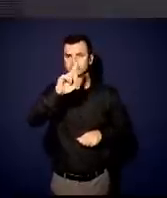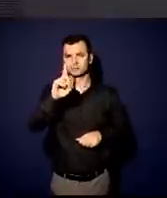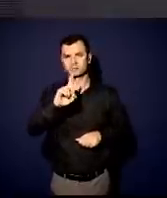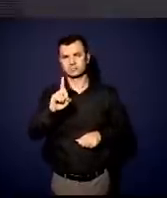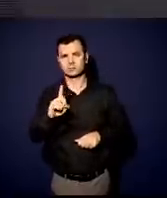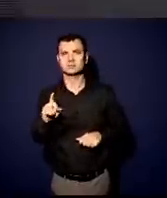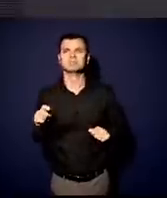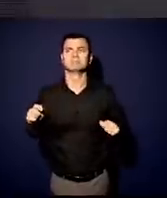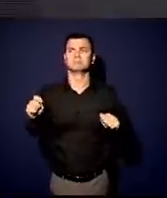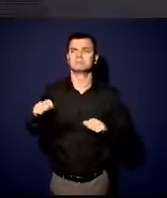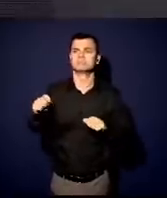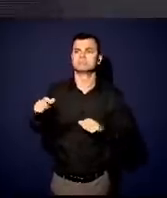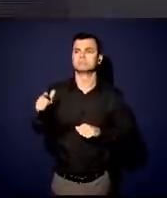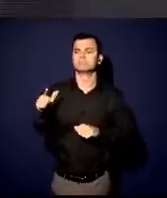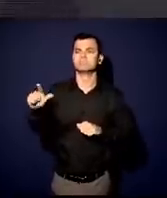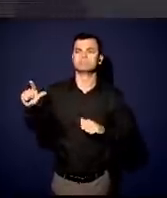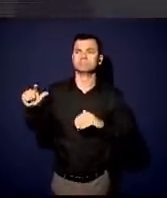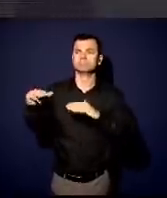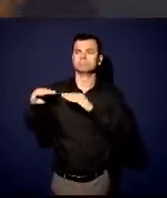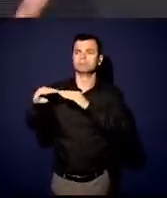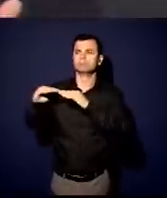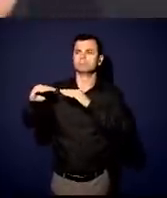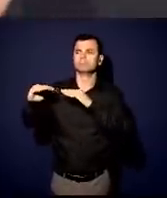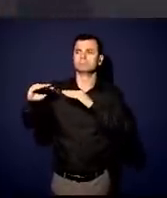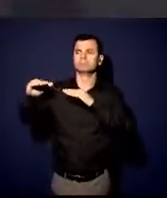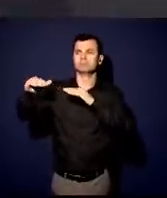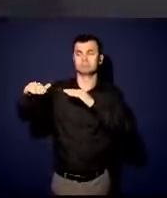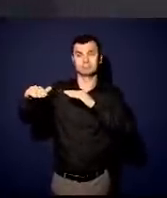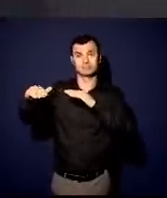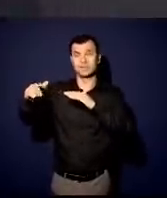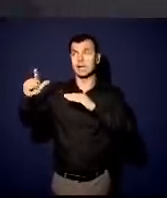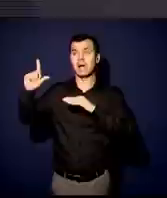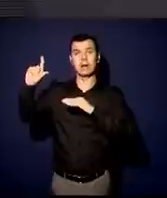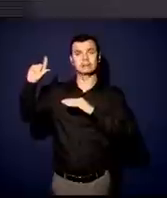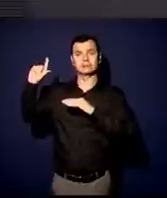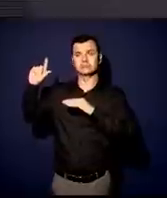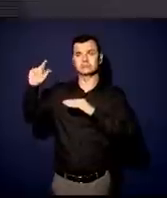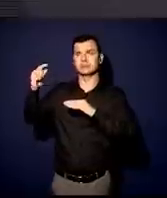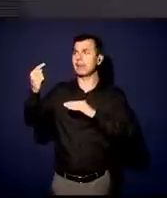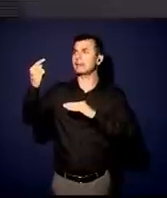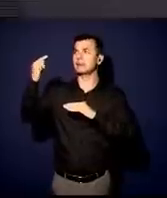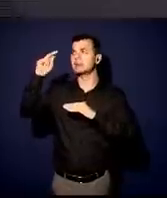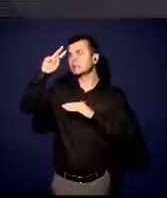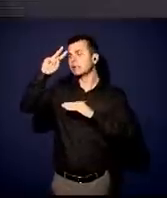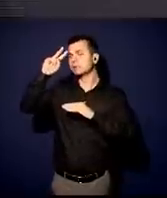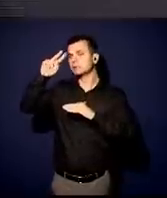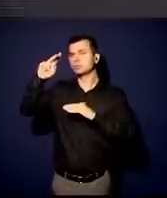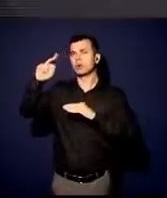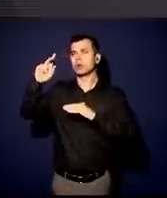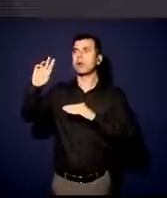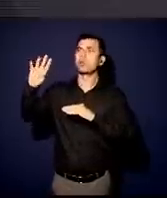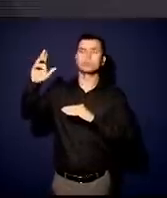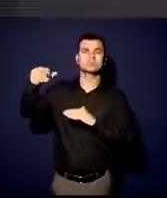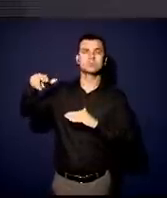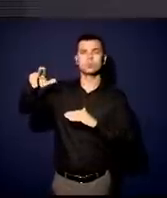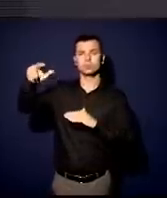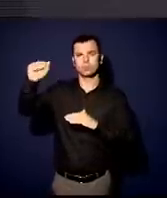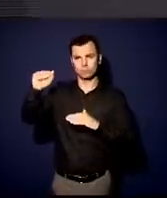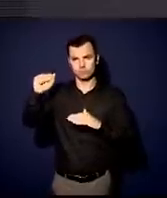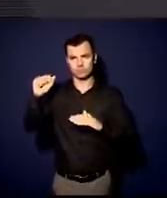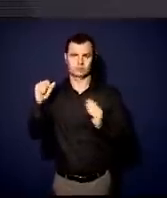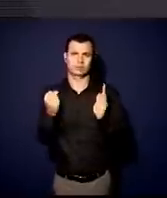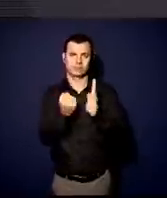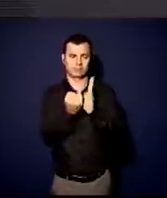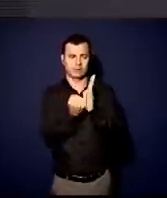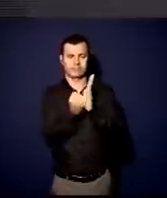ter um software que seria uma coisa também sem precedentes históricos que seria uma desinflação